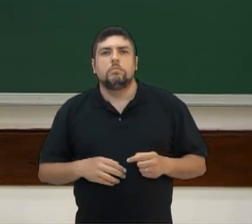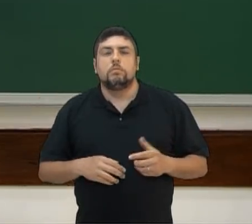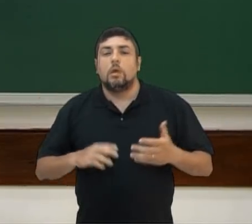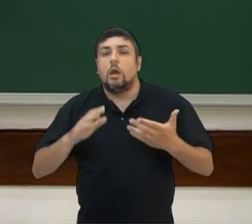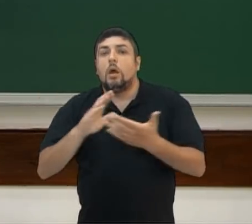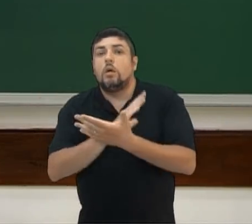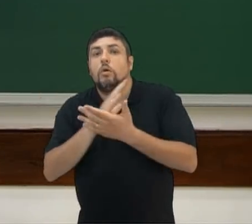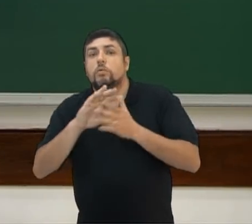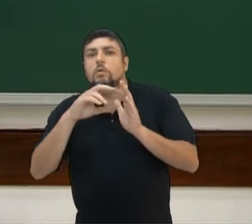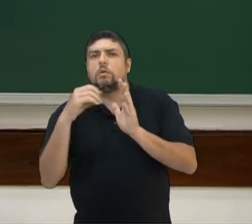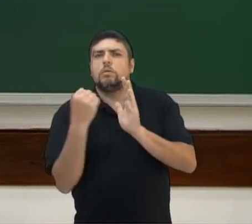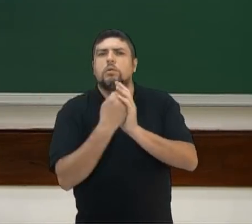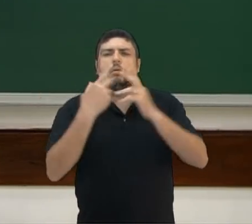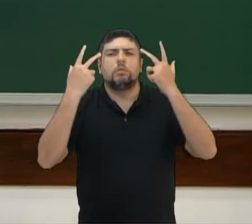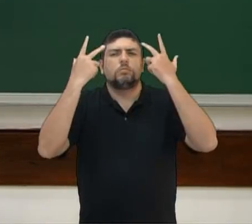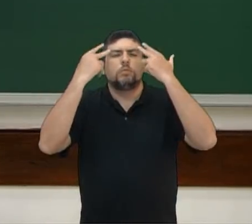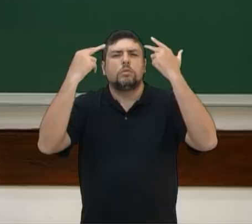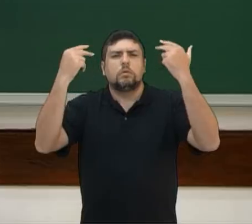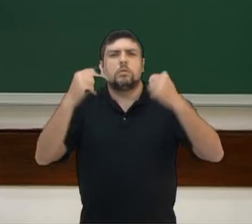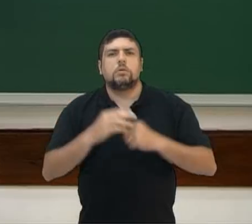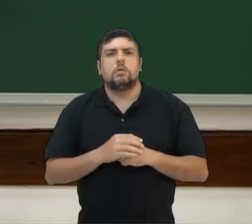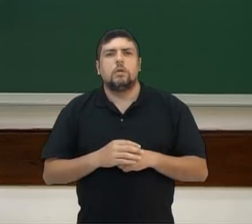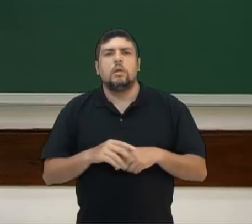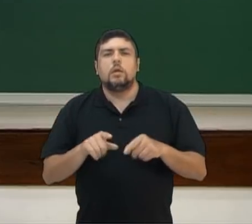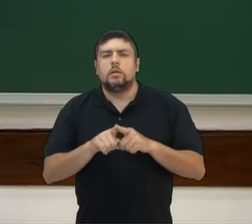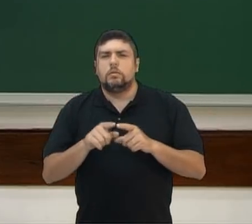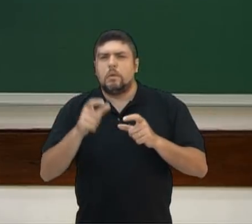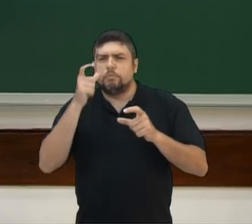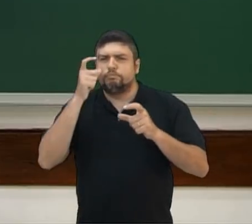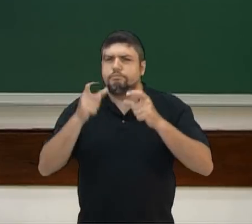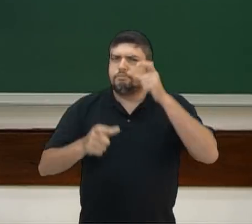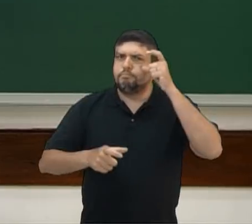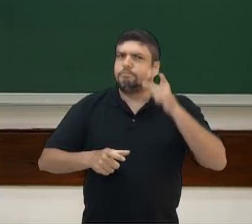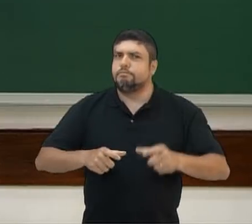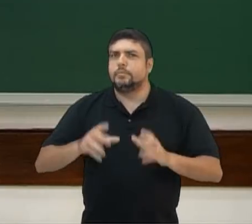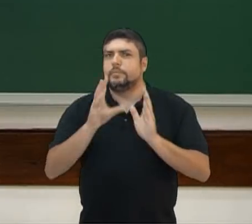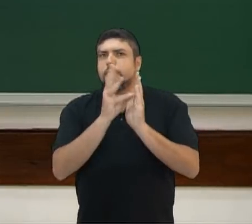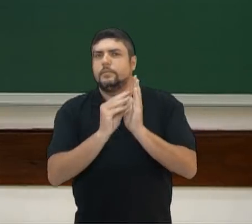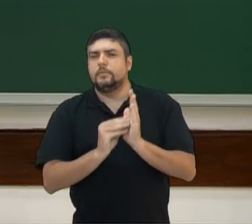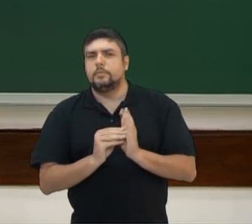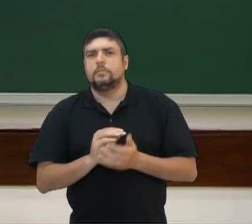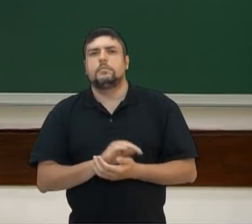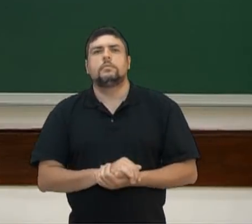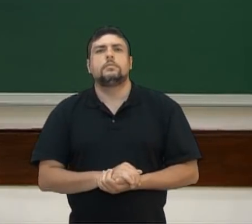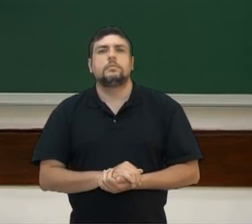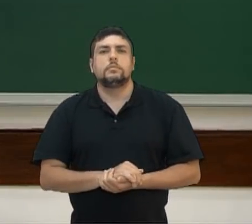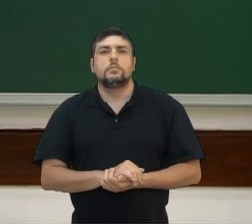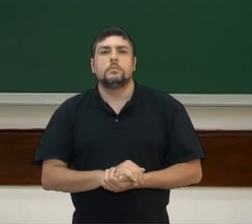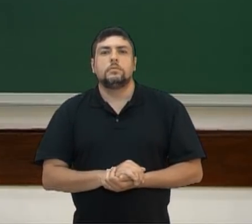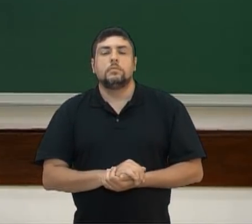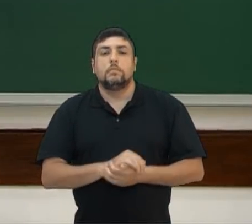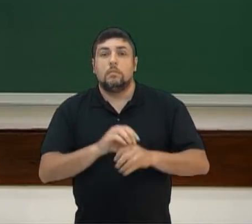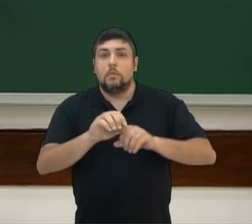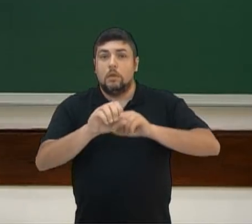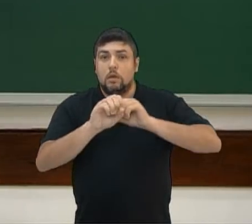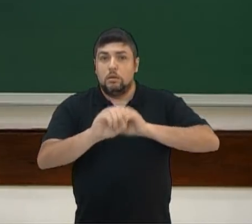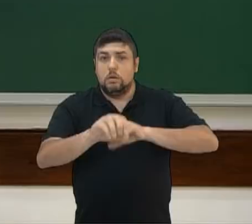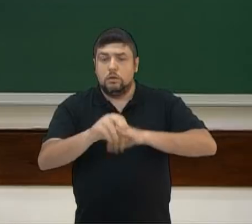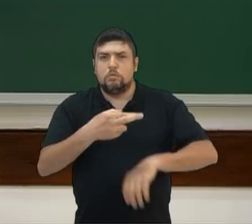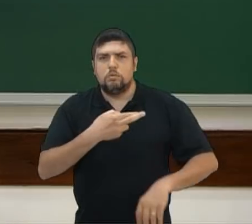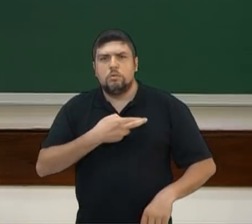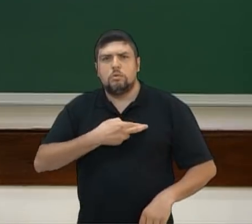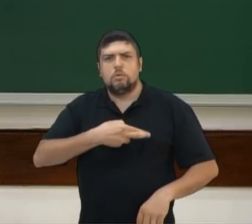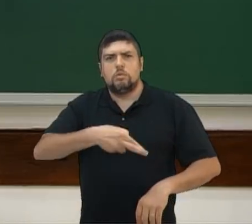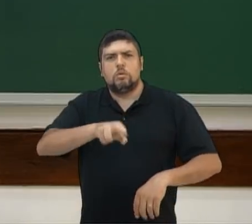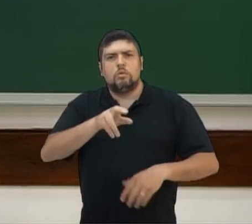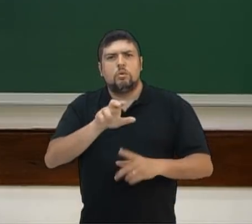naturais, entre outros assuntos interessantes. Bem, o ensino religioso não é proselitismo, não é aula de